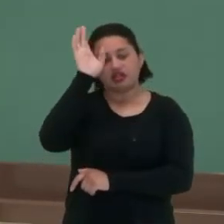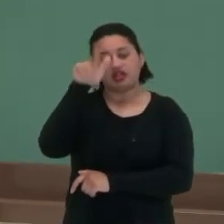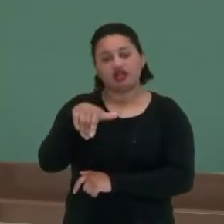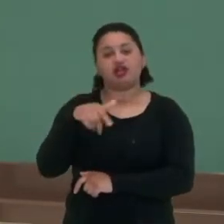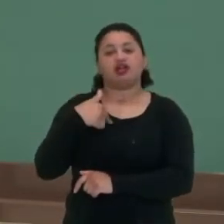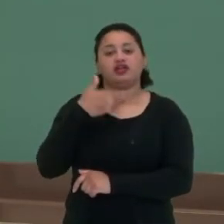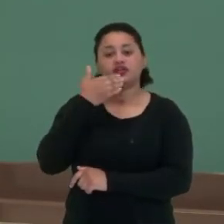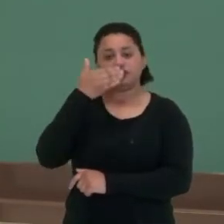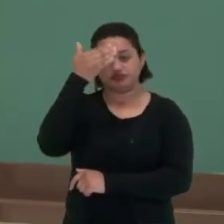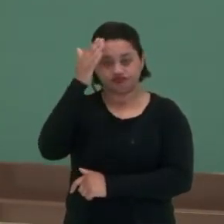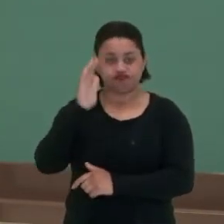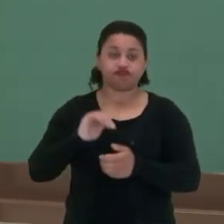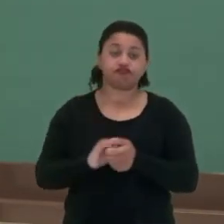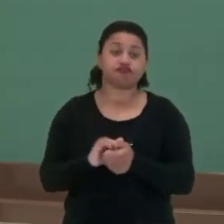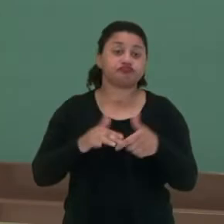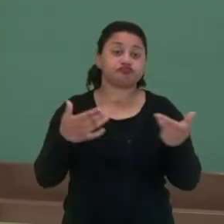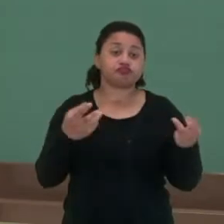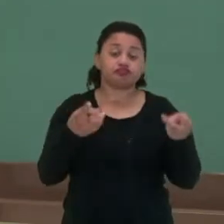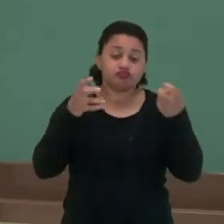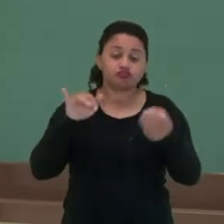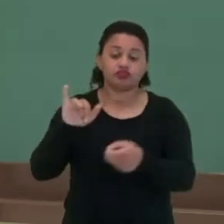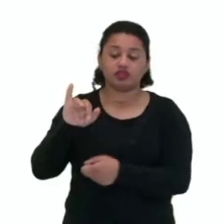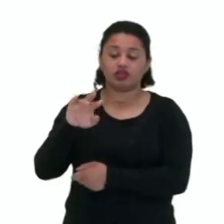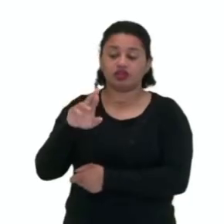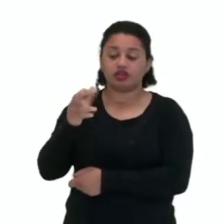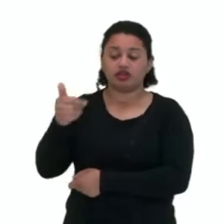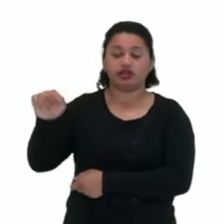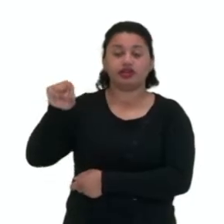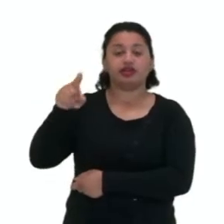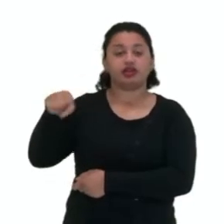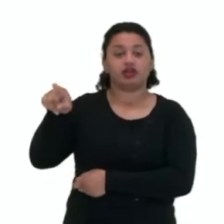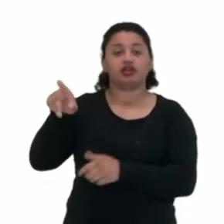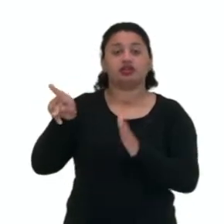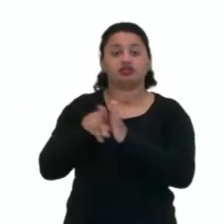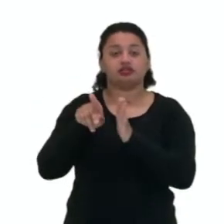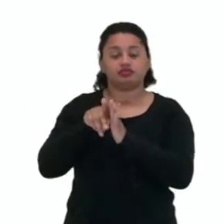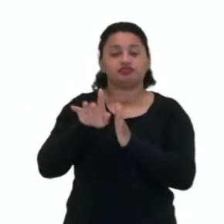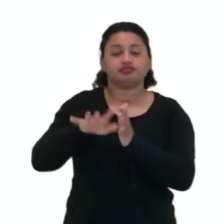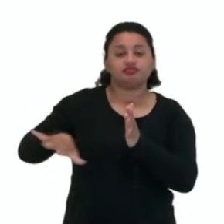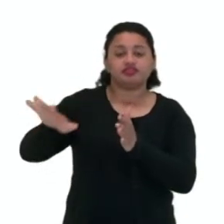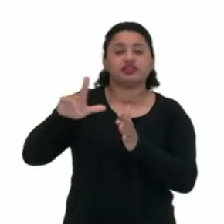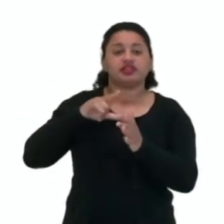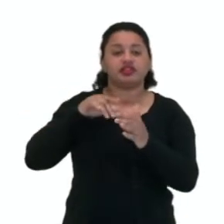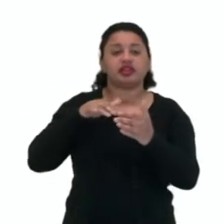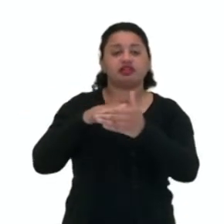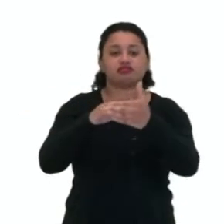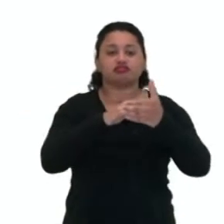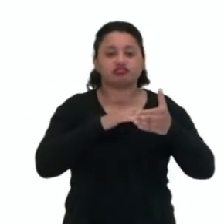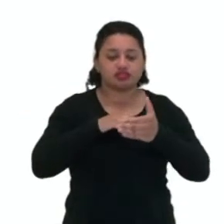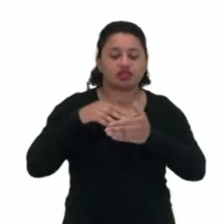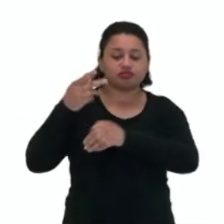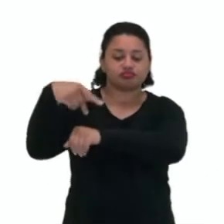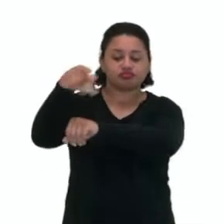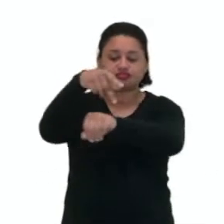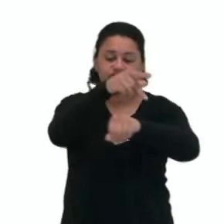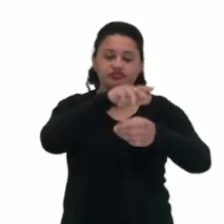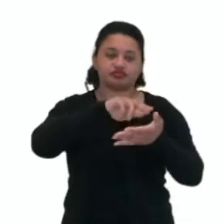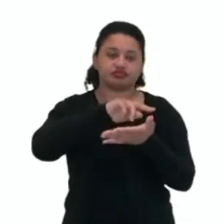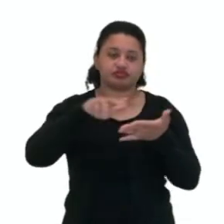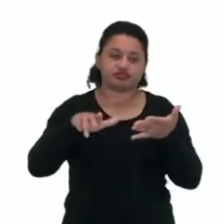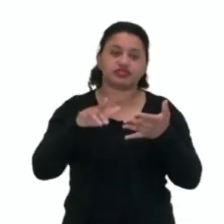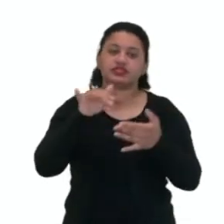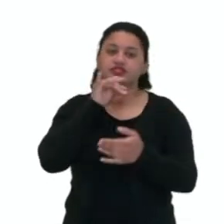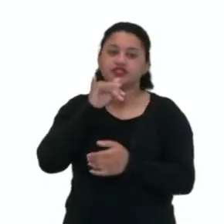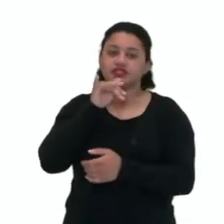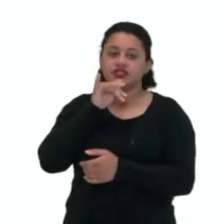Islã. E aí a gente vai perceber que o Irã faz parte do Oriente Médio e tem fronteira com vários países, como por exemplo,